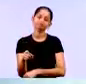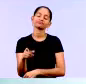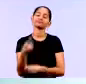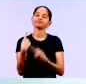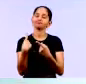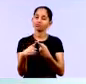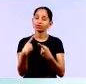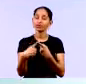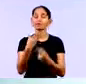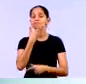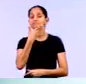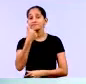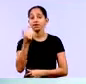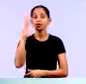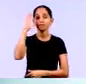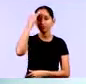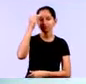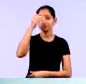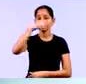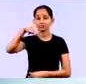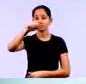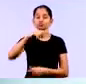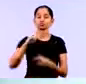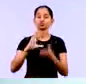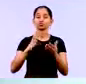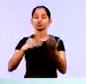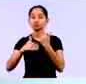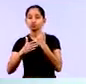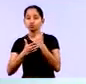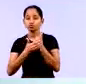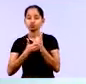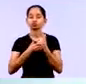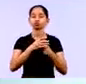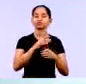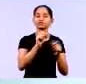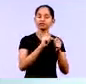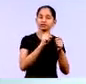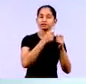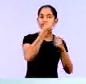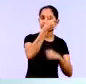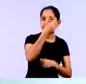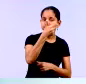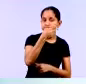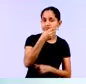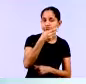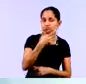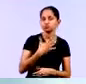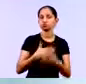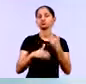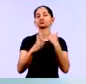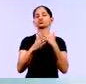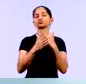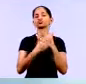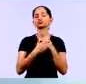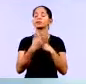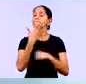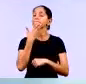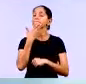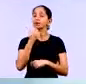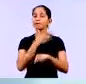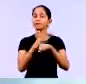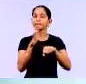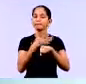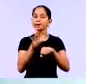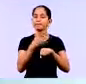mais complexo, né? A confecção desta peça orçamentária. Então, é bem mais complexo, porque